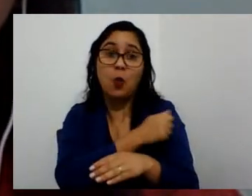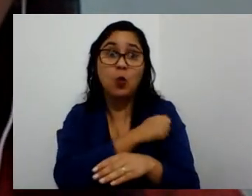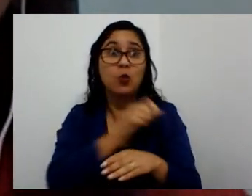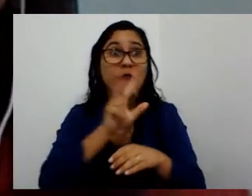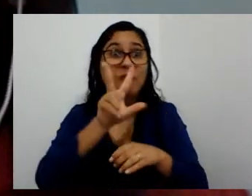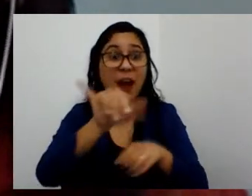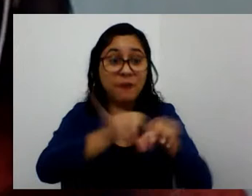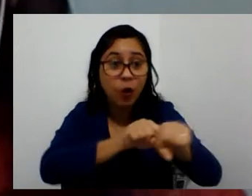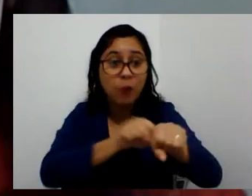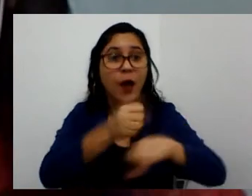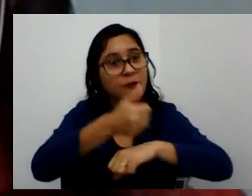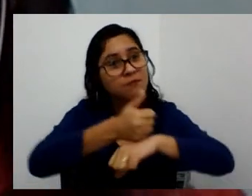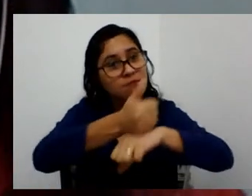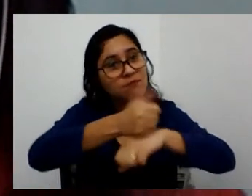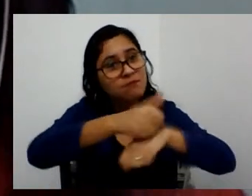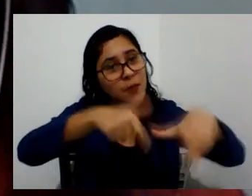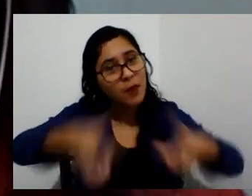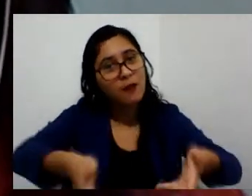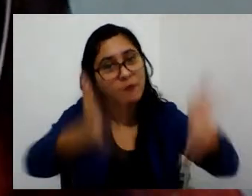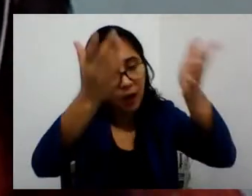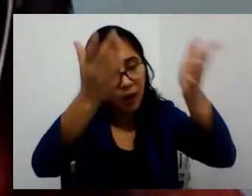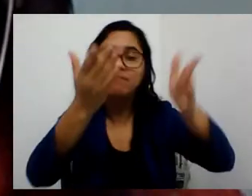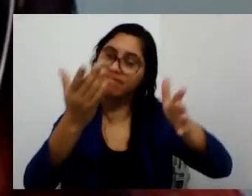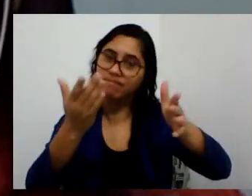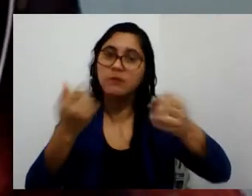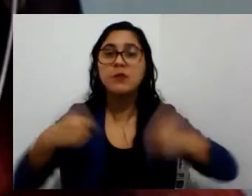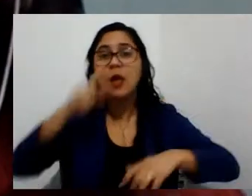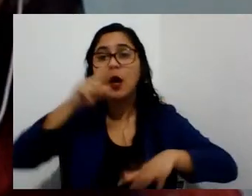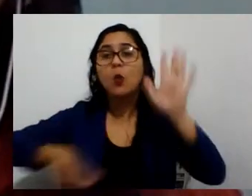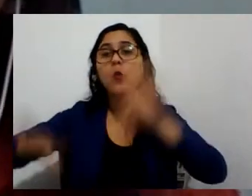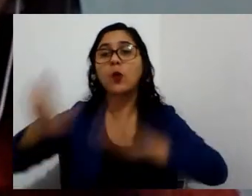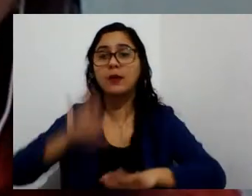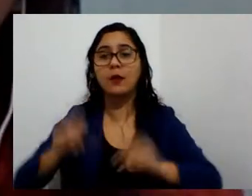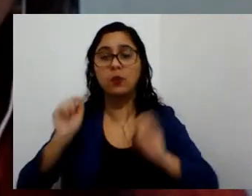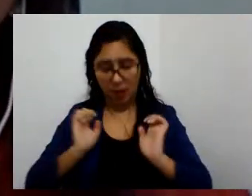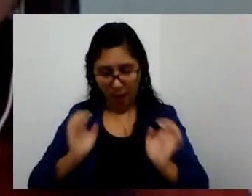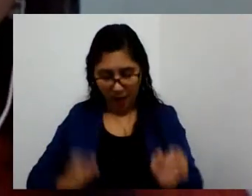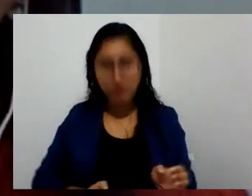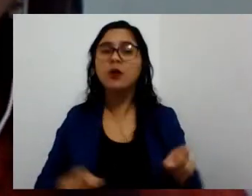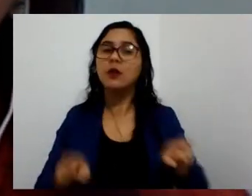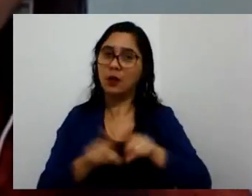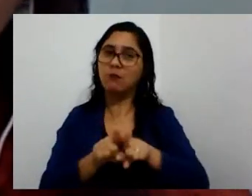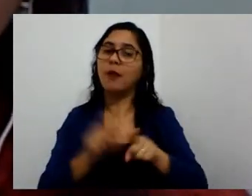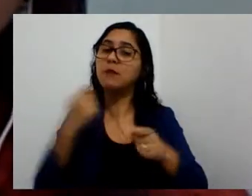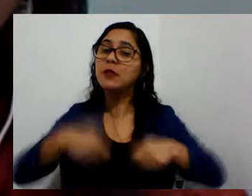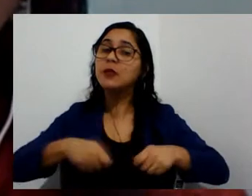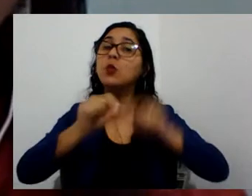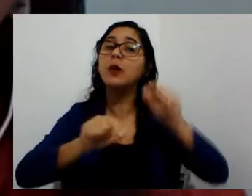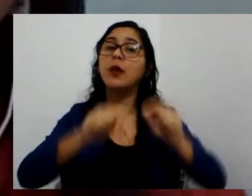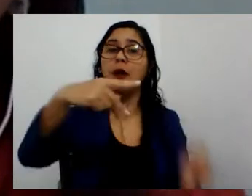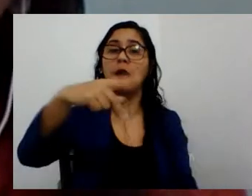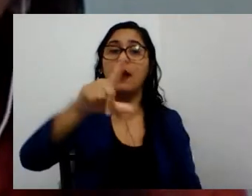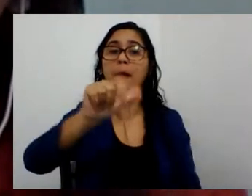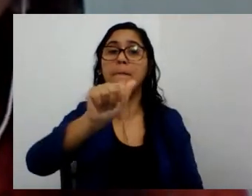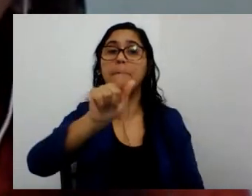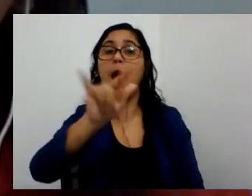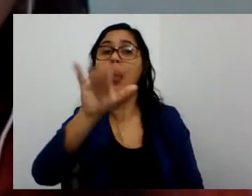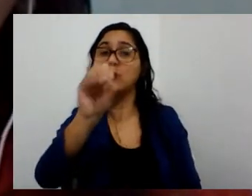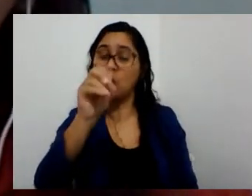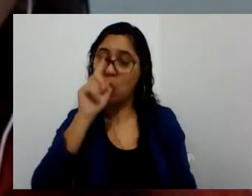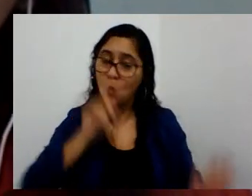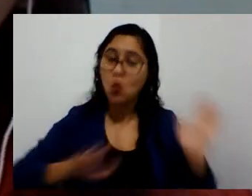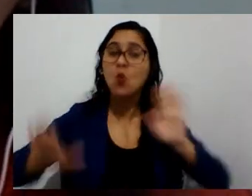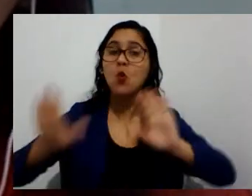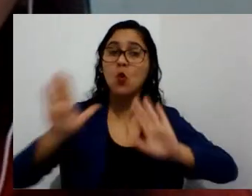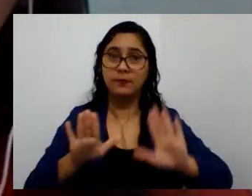profissionais. E nós temos também que tomar muito cuidado que essa ética inclui plágio, né? Por exemplo, como eu havia dito anteriormente.